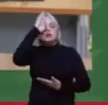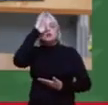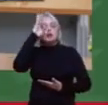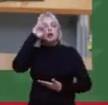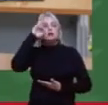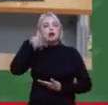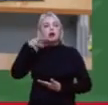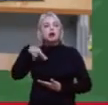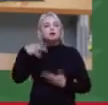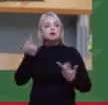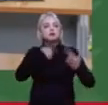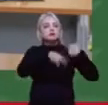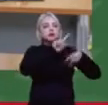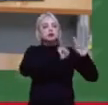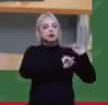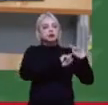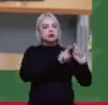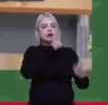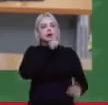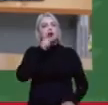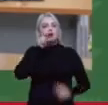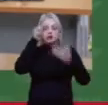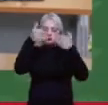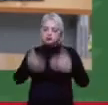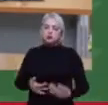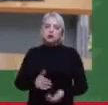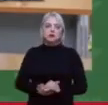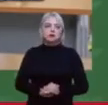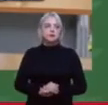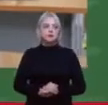razões desse retrocesso? É a Gleisi que vai falar agora.